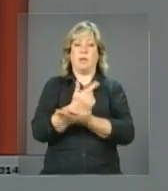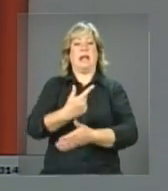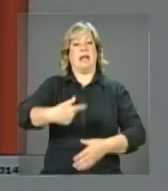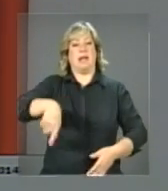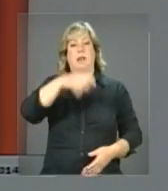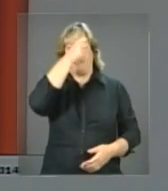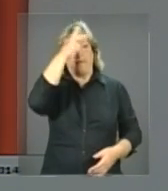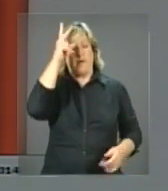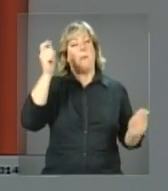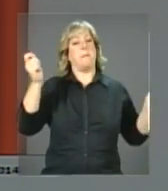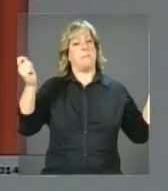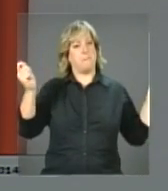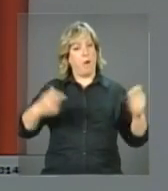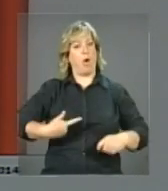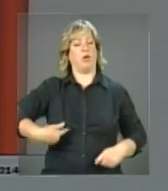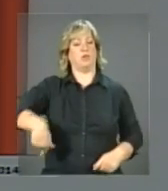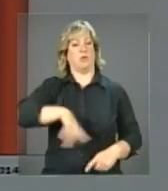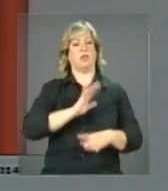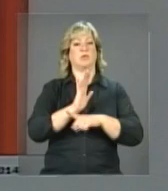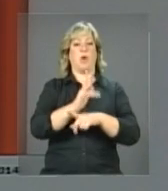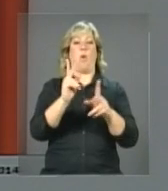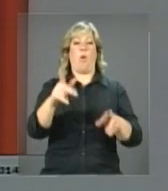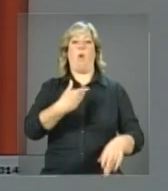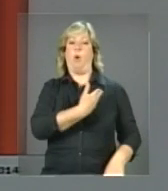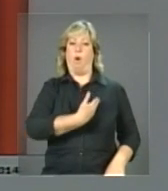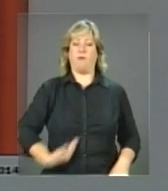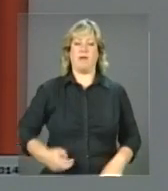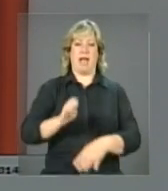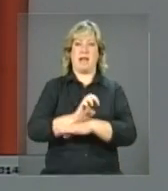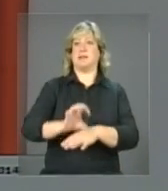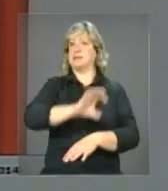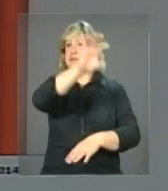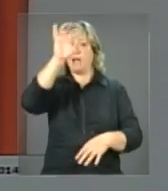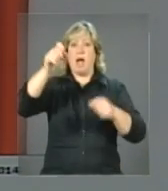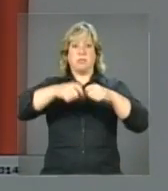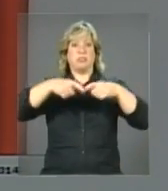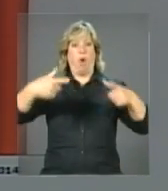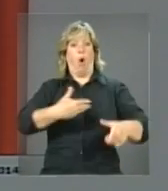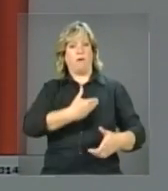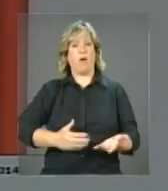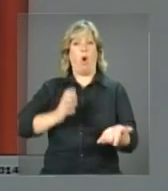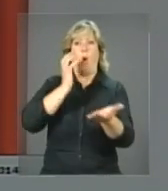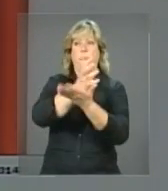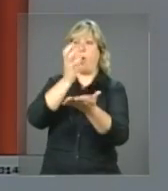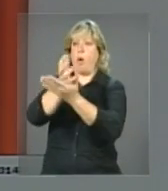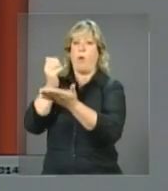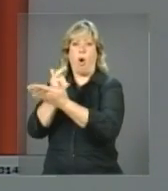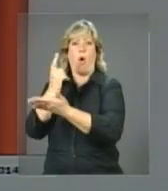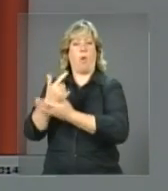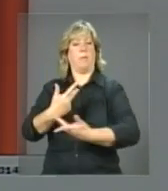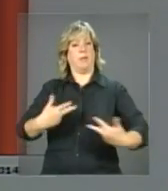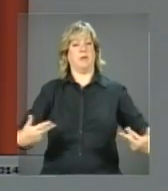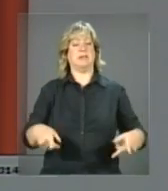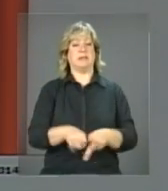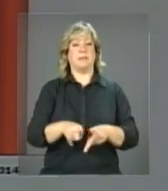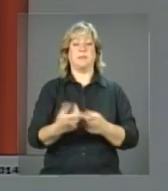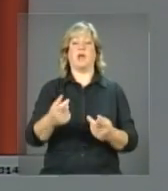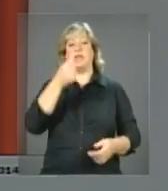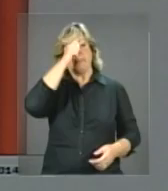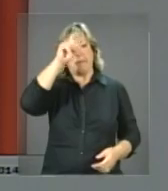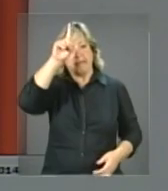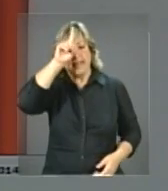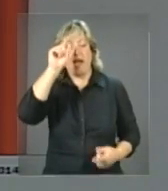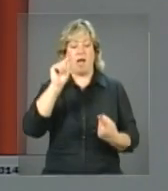também podem nos ajudar, assim como os governos estaduais, ampliar as compras públicas, os nossos hospitais, as nossas